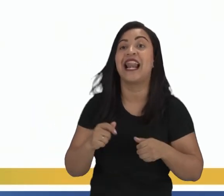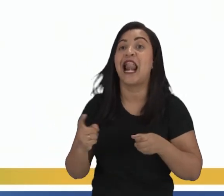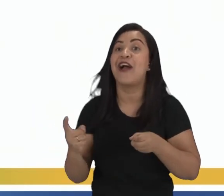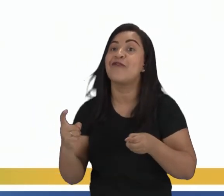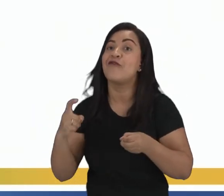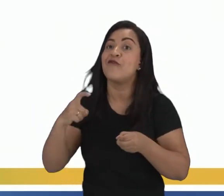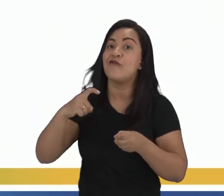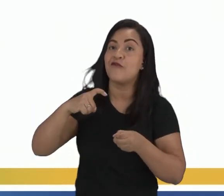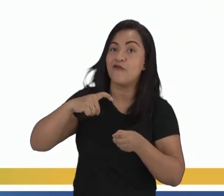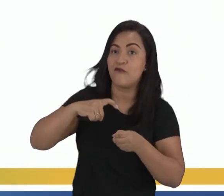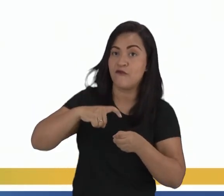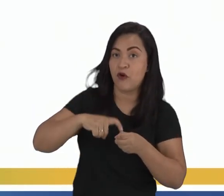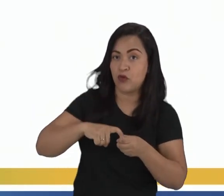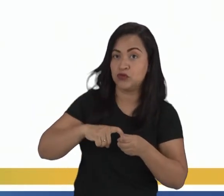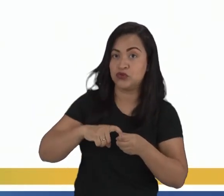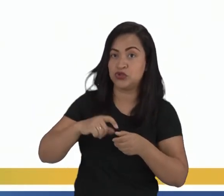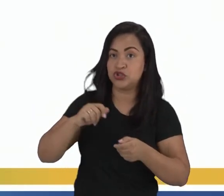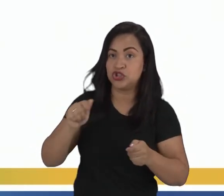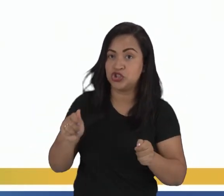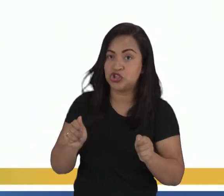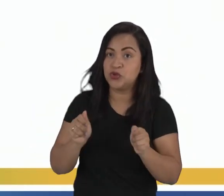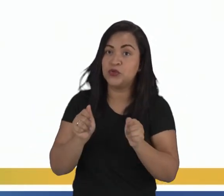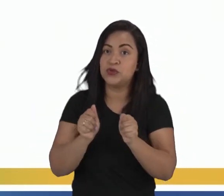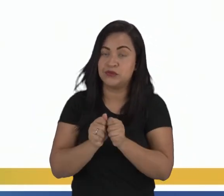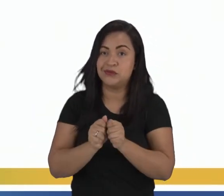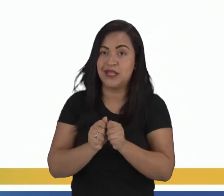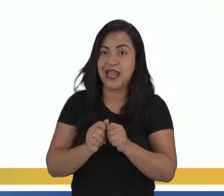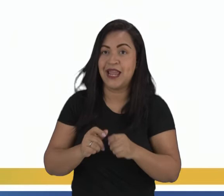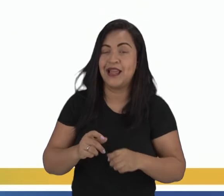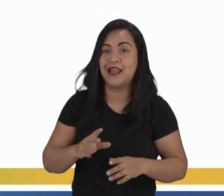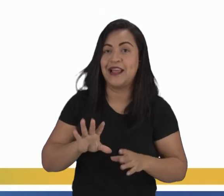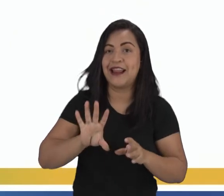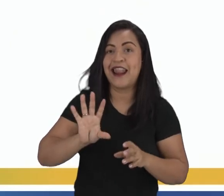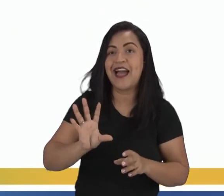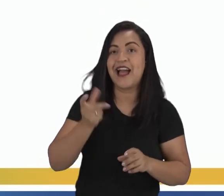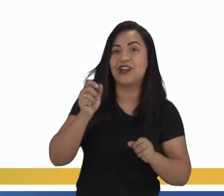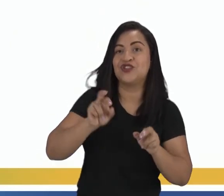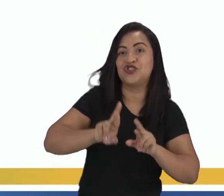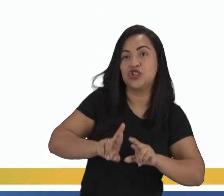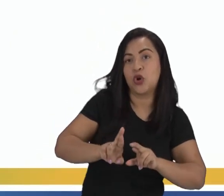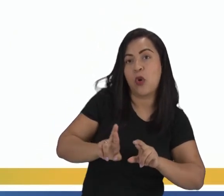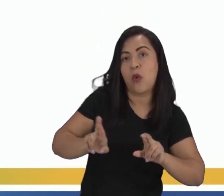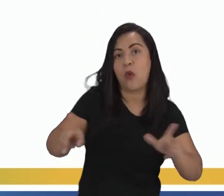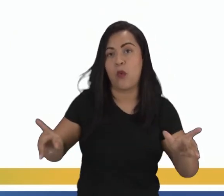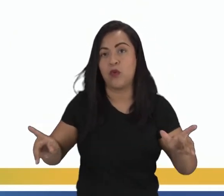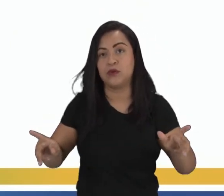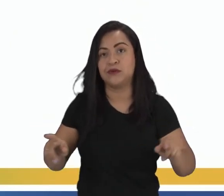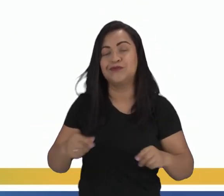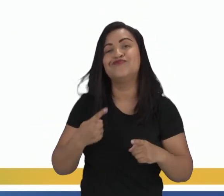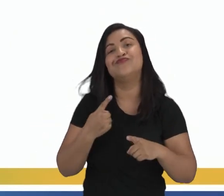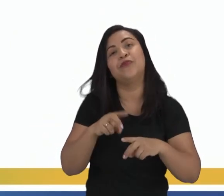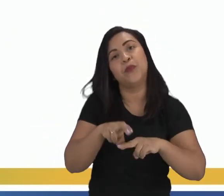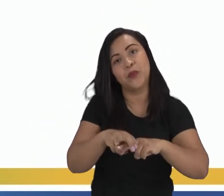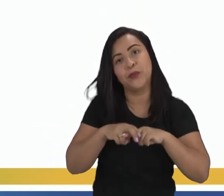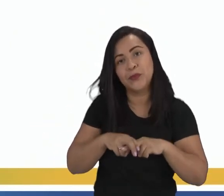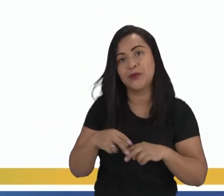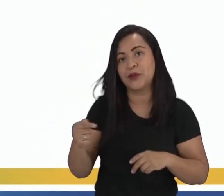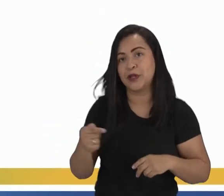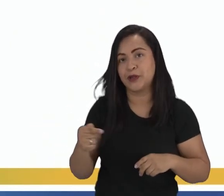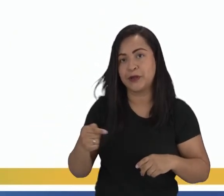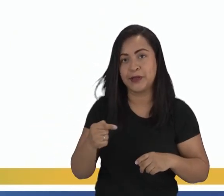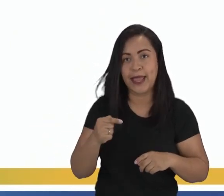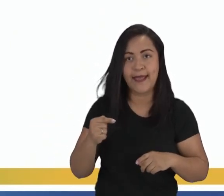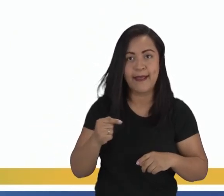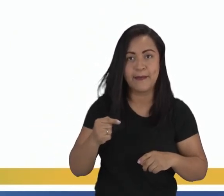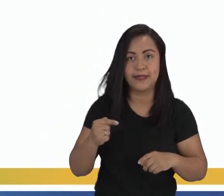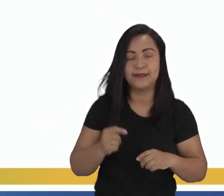ao seu estado de equilíbrio. Então, ela age contra a força externa. Então, por isso que ela tem um valor negativo. Então, a